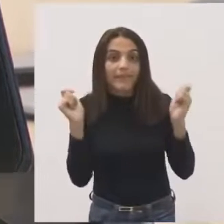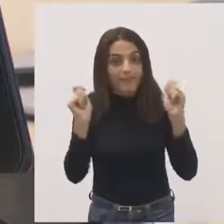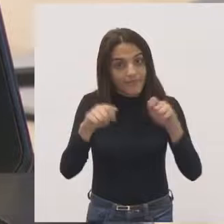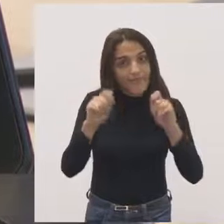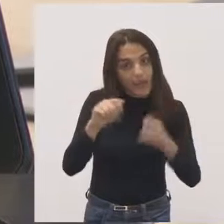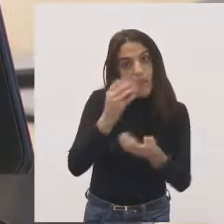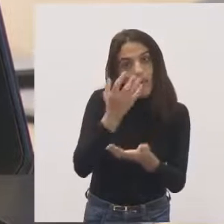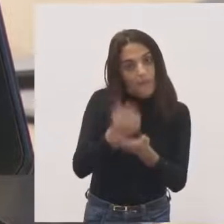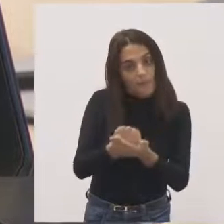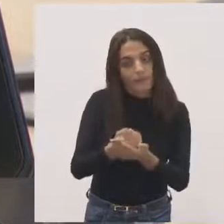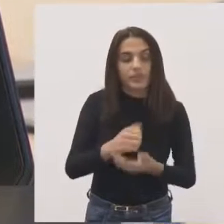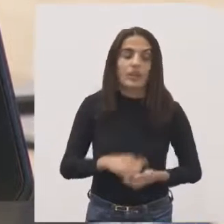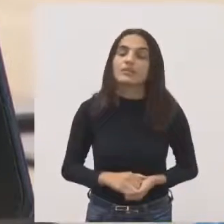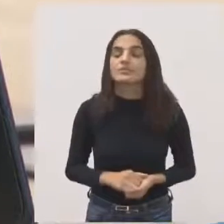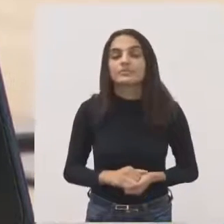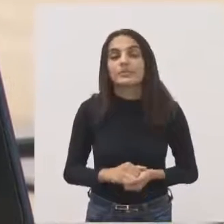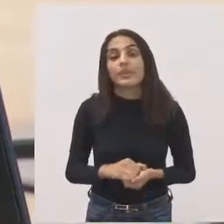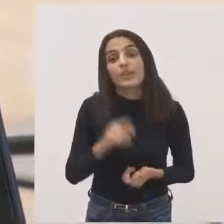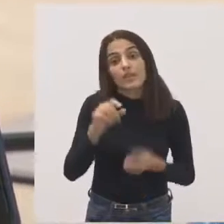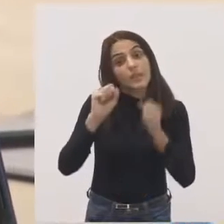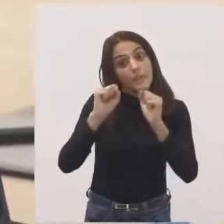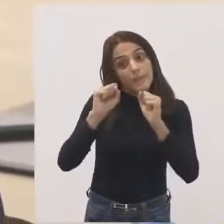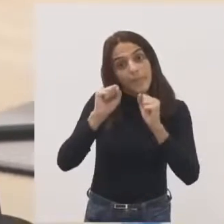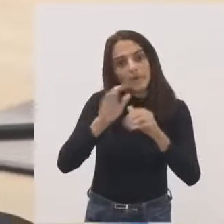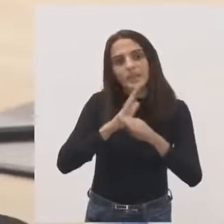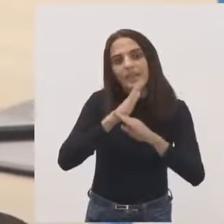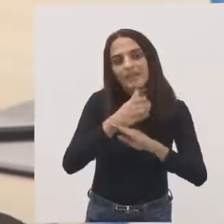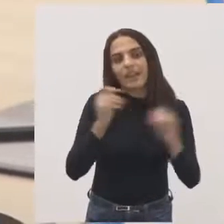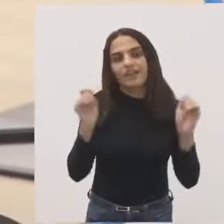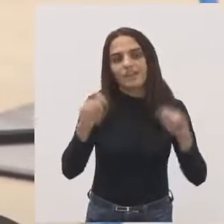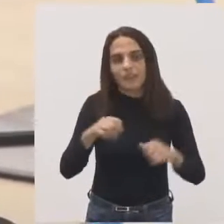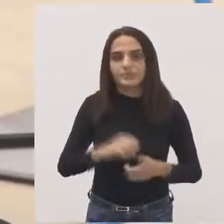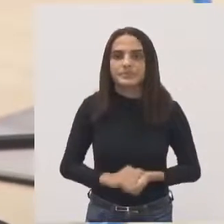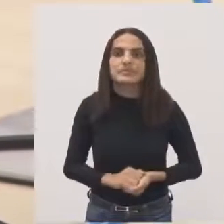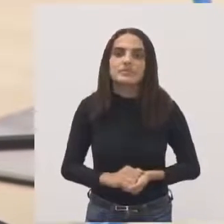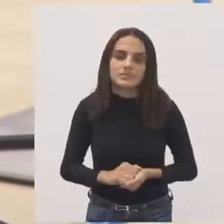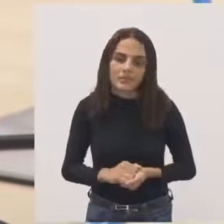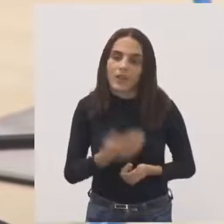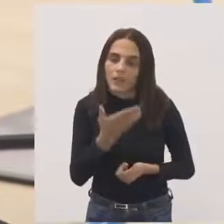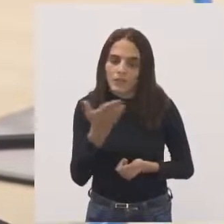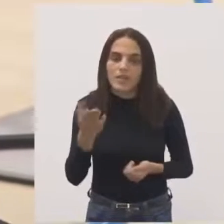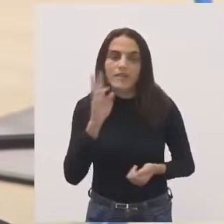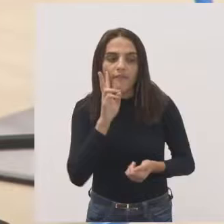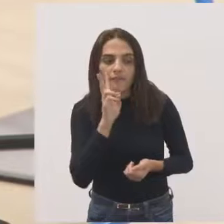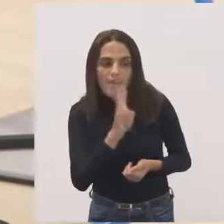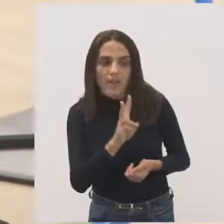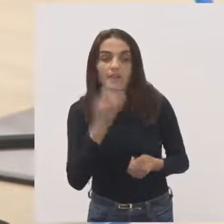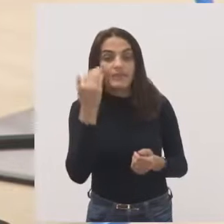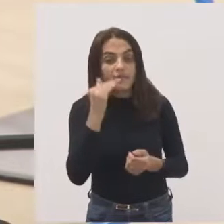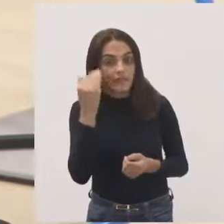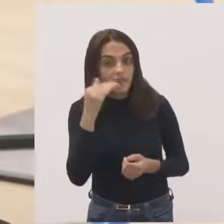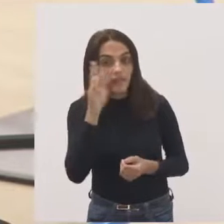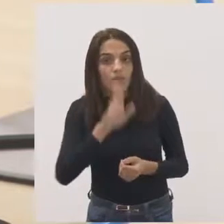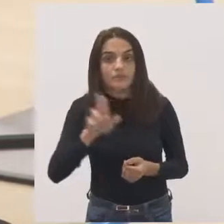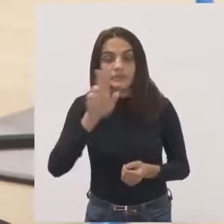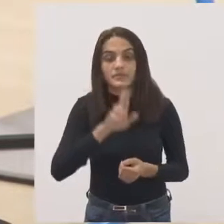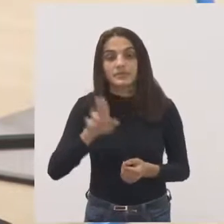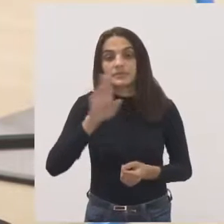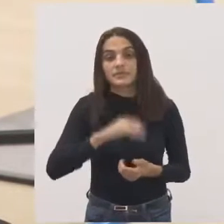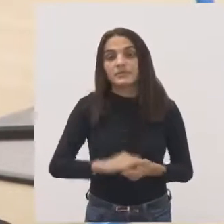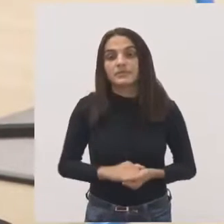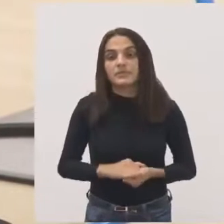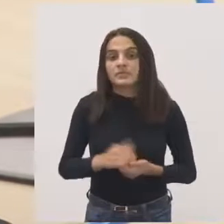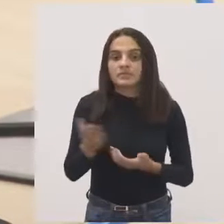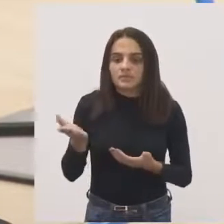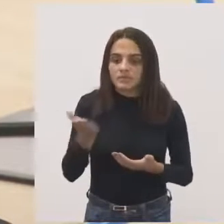lá, ou os aplicativos que vocês podem ter acesso. E aí vocês podem visualizar, entender o uso, e aí vocês vão